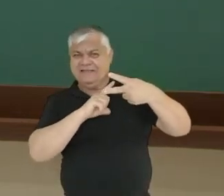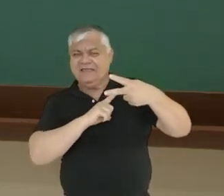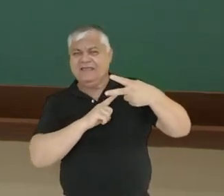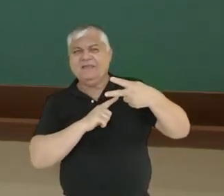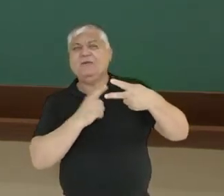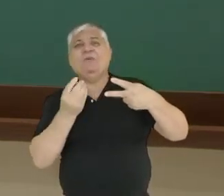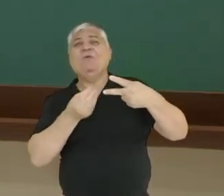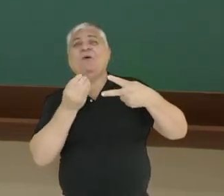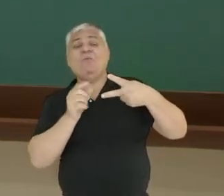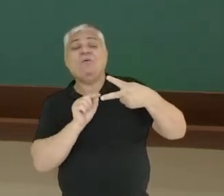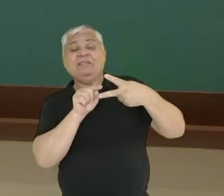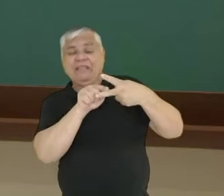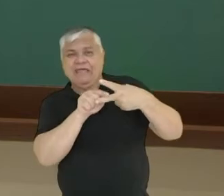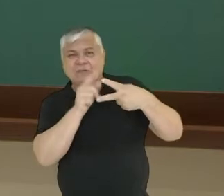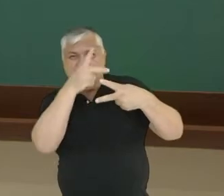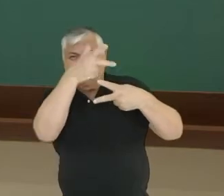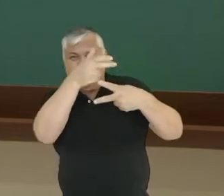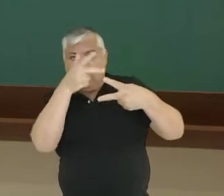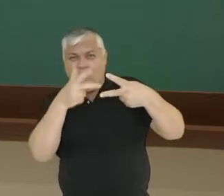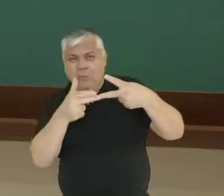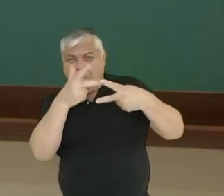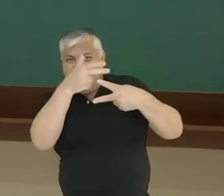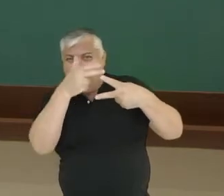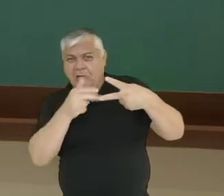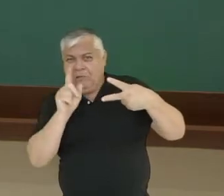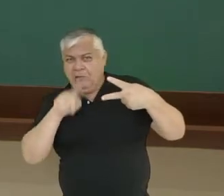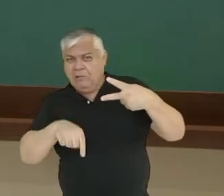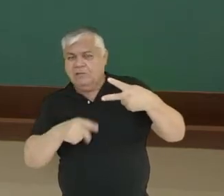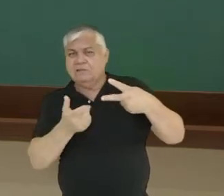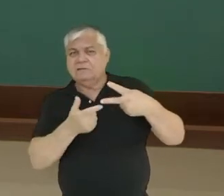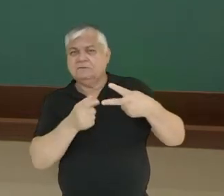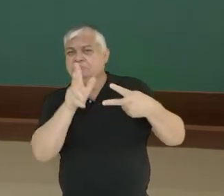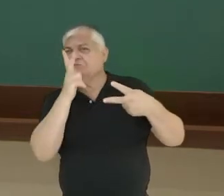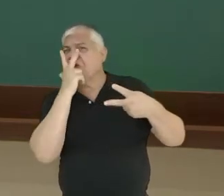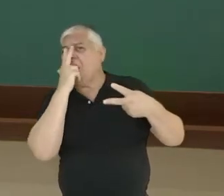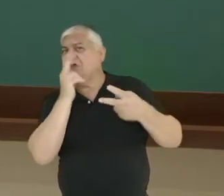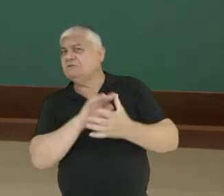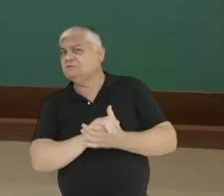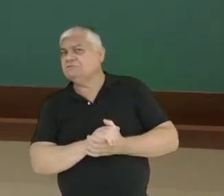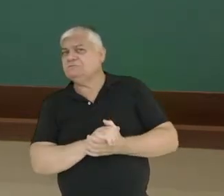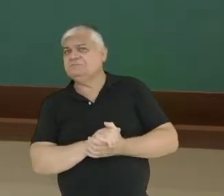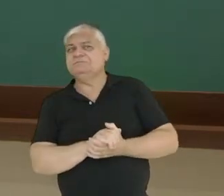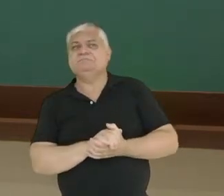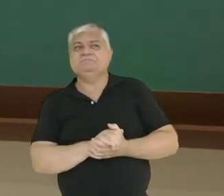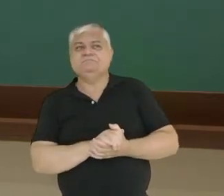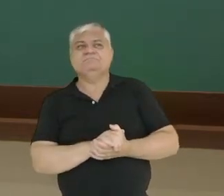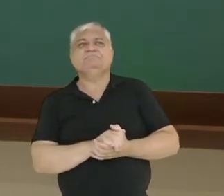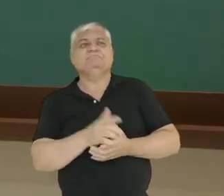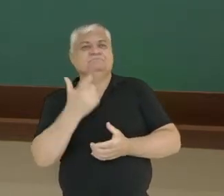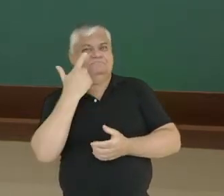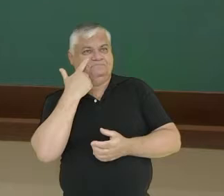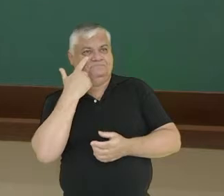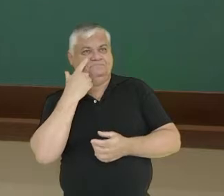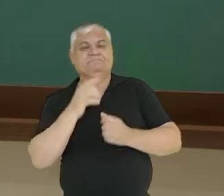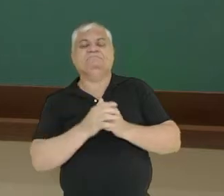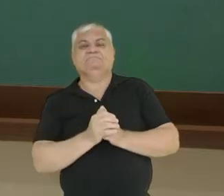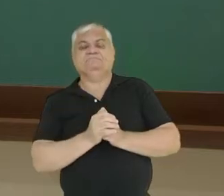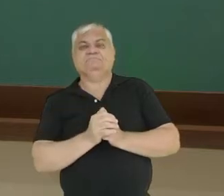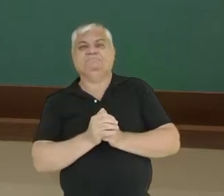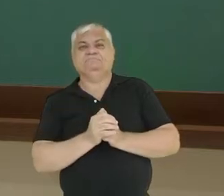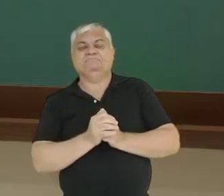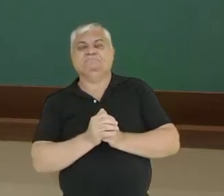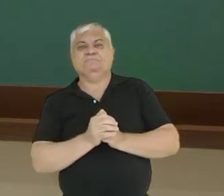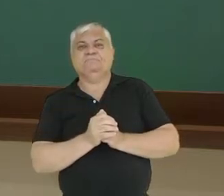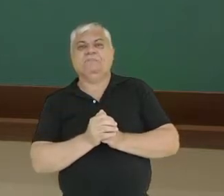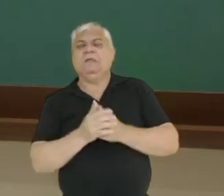medida do ângulo interno correspondente? O que vocês acham? Então vamos lá, vamos analisar.